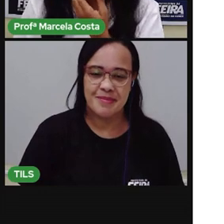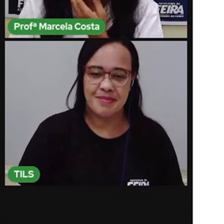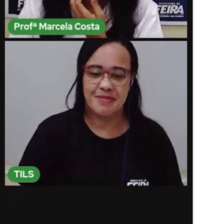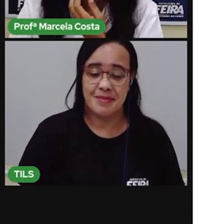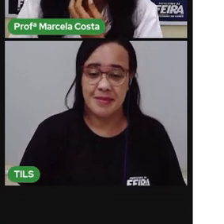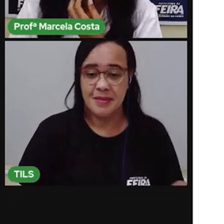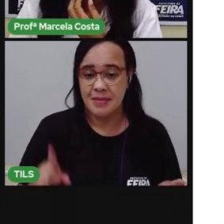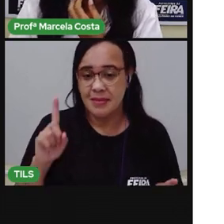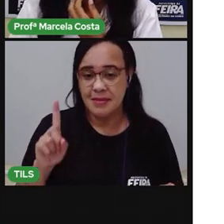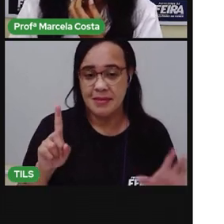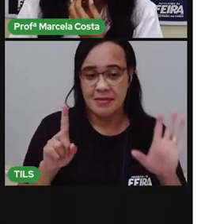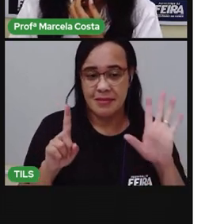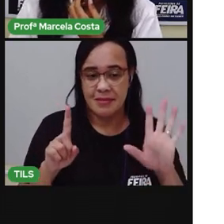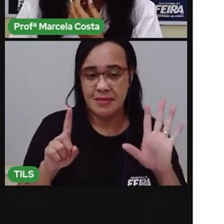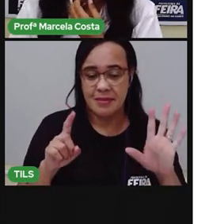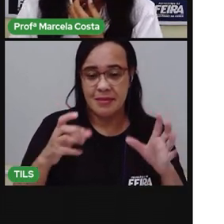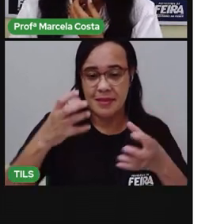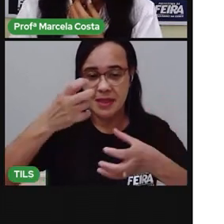Agora,